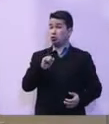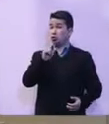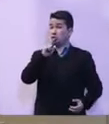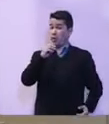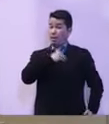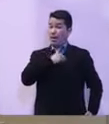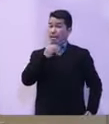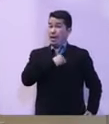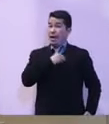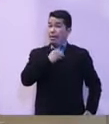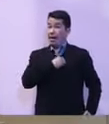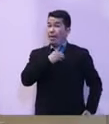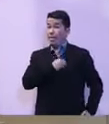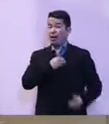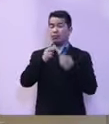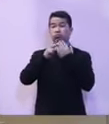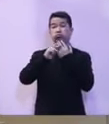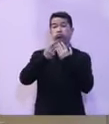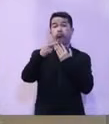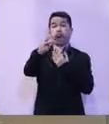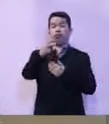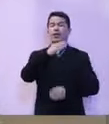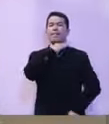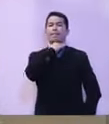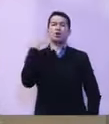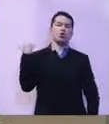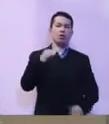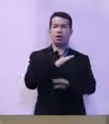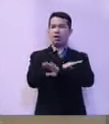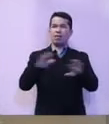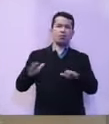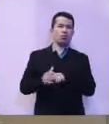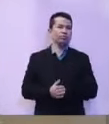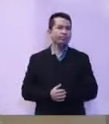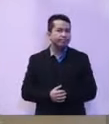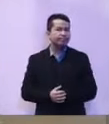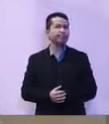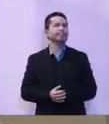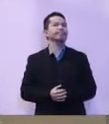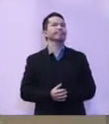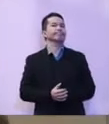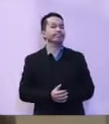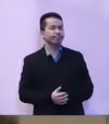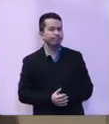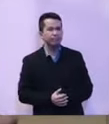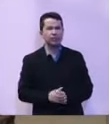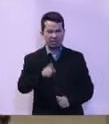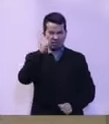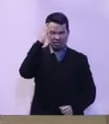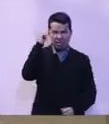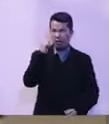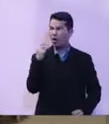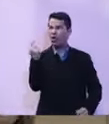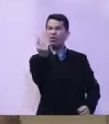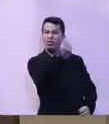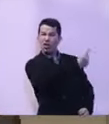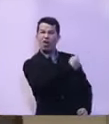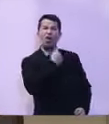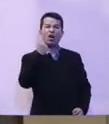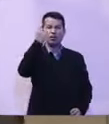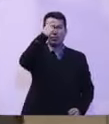fruto você vai morrer. Deus adiou a morte de Adão há alguns anos. Mas todo ser humano morre, e não morre